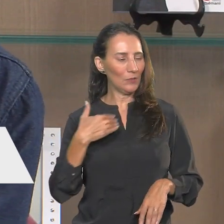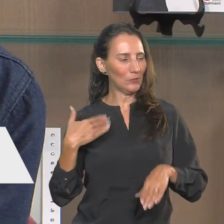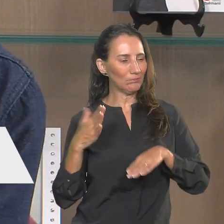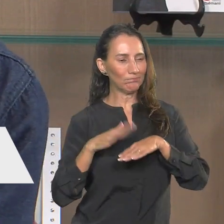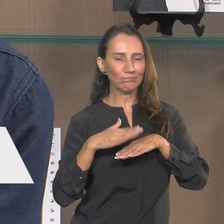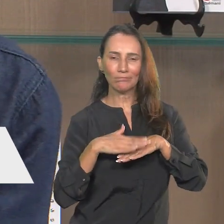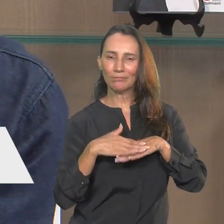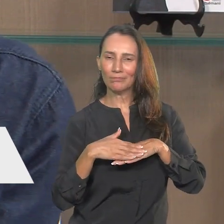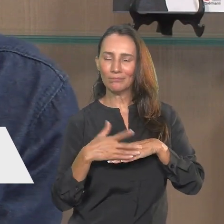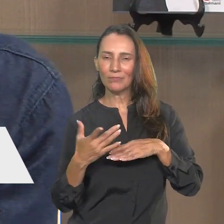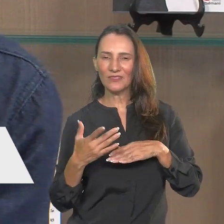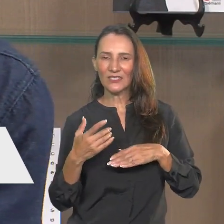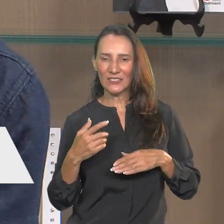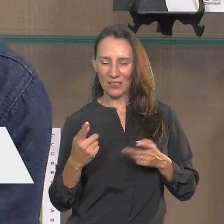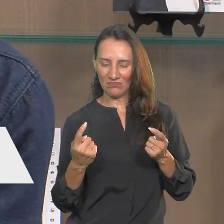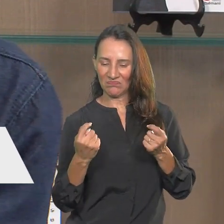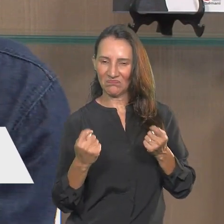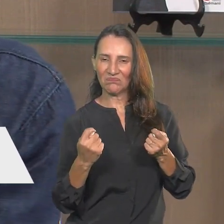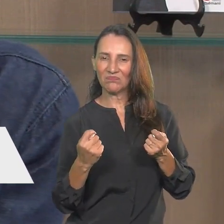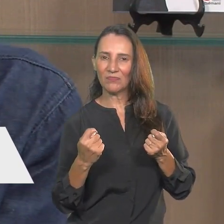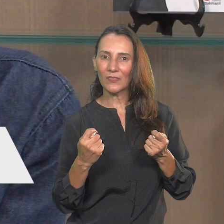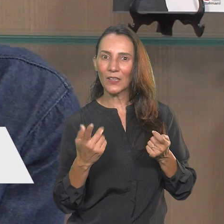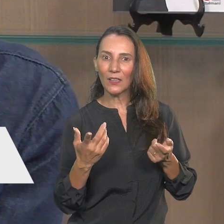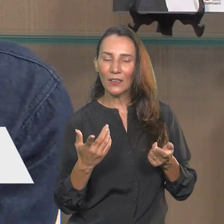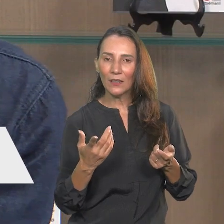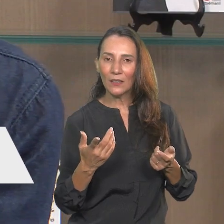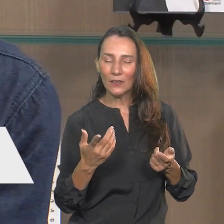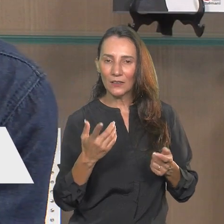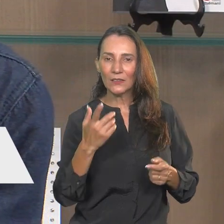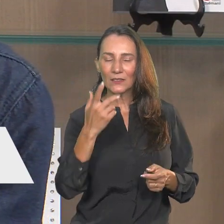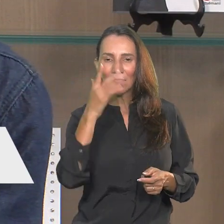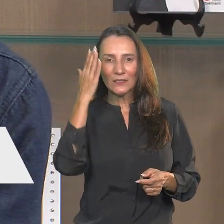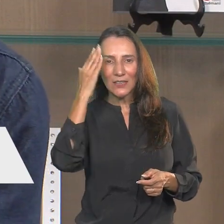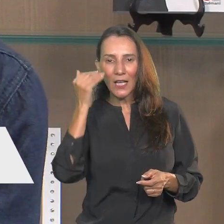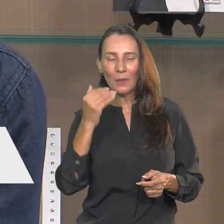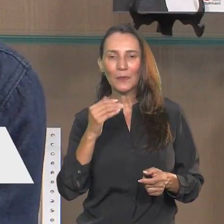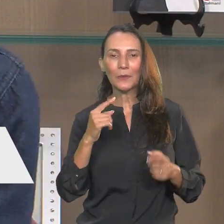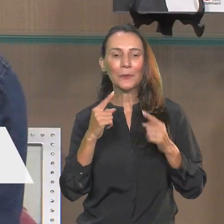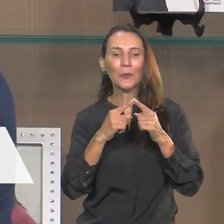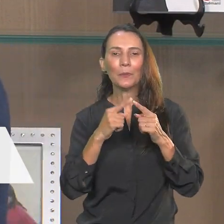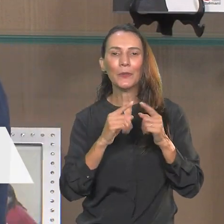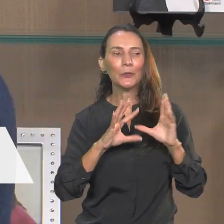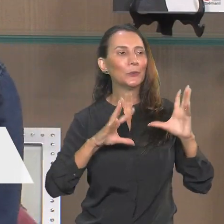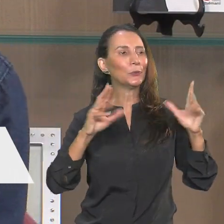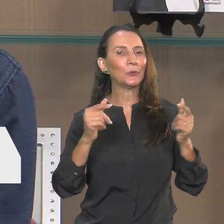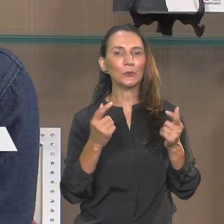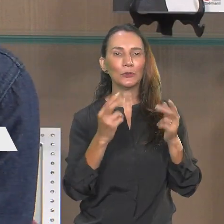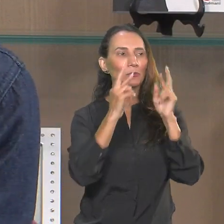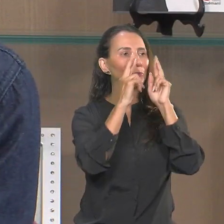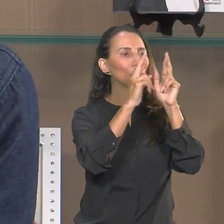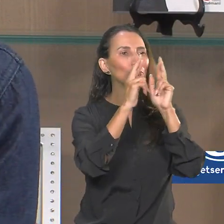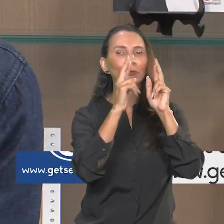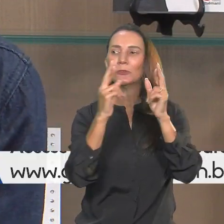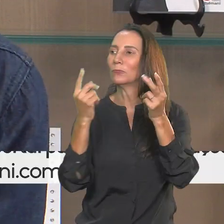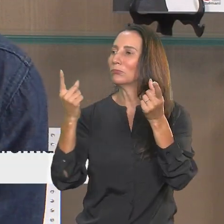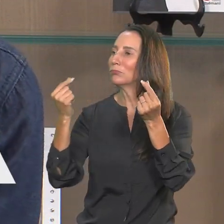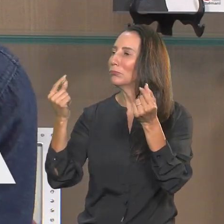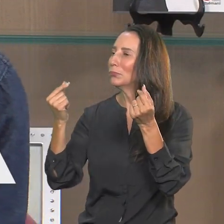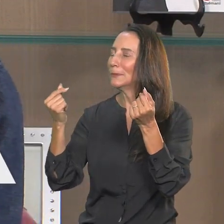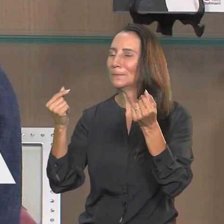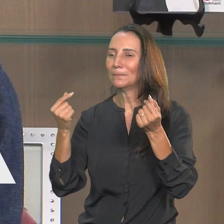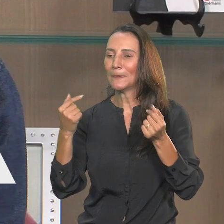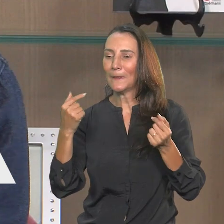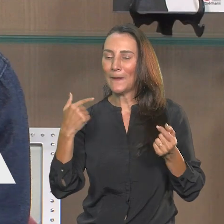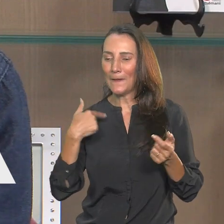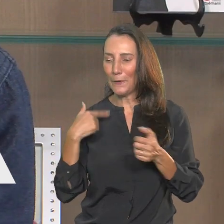né? Avarentos. Tudo dirá a respeito a dinheiro. Eles estarão olhando o dinheiro. O que eu ganho